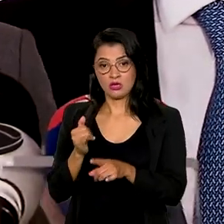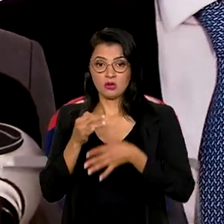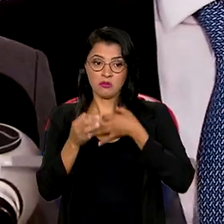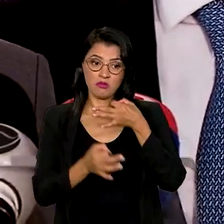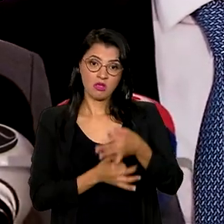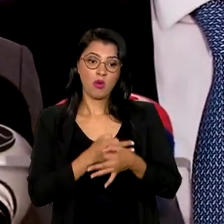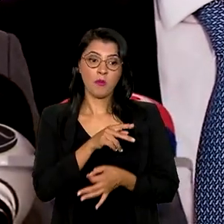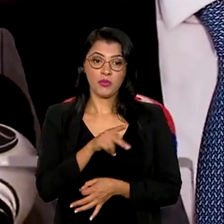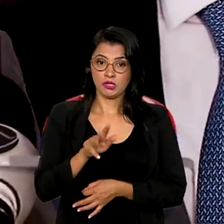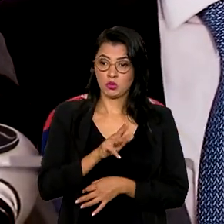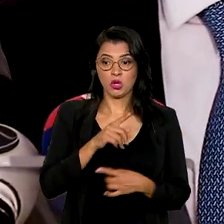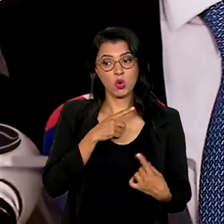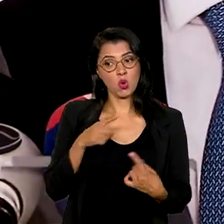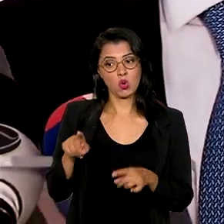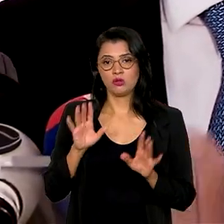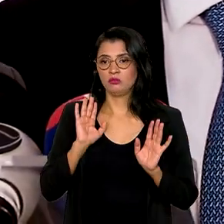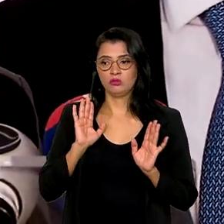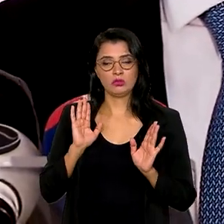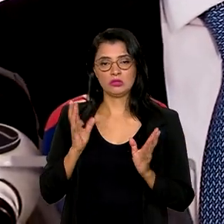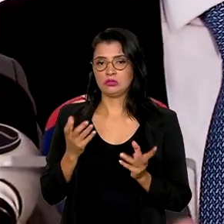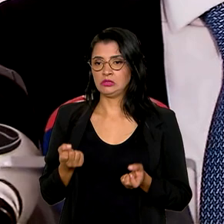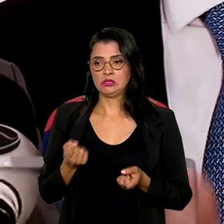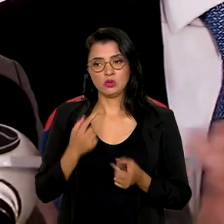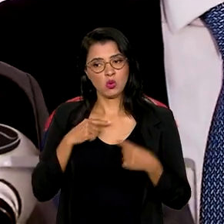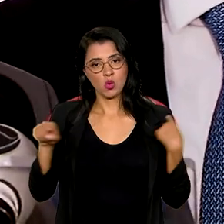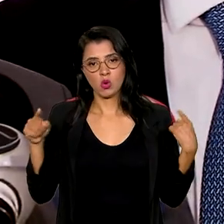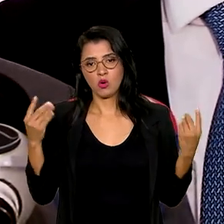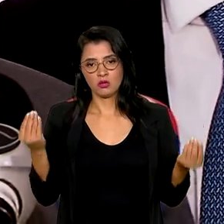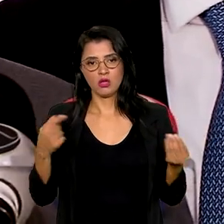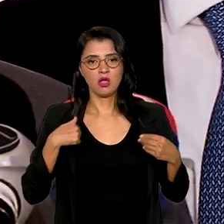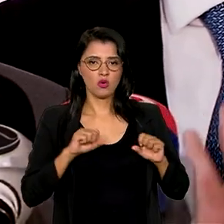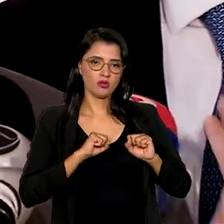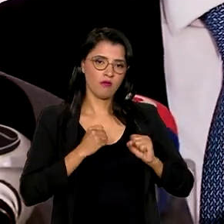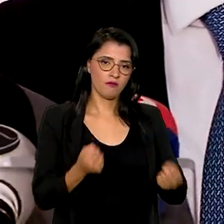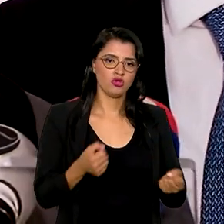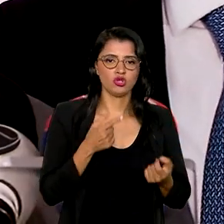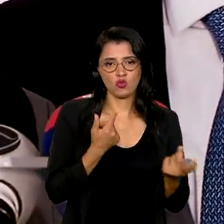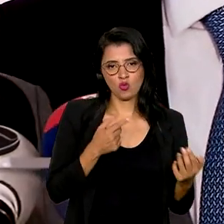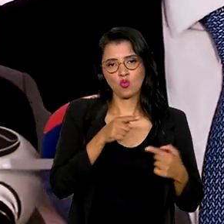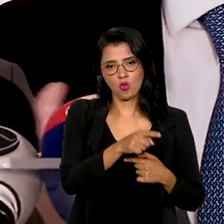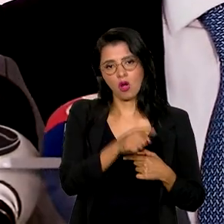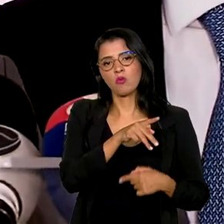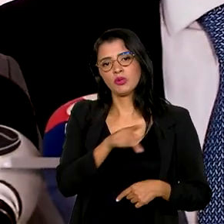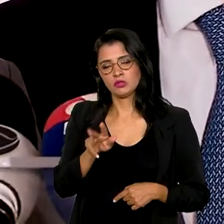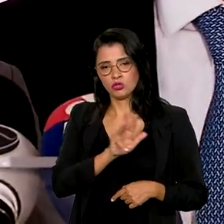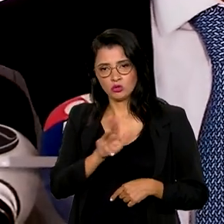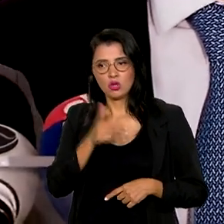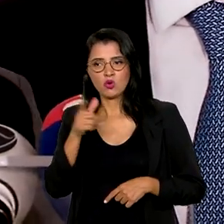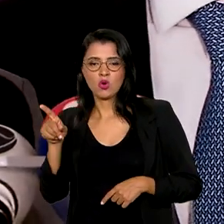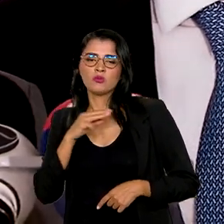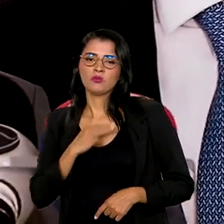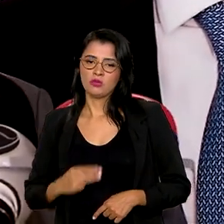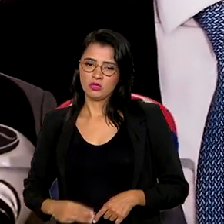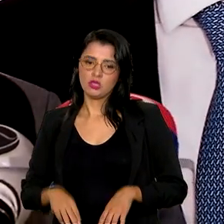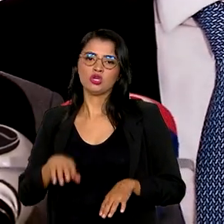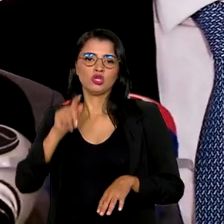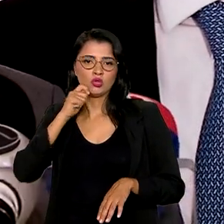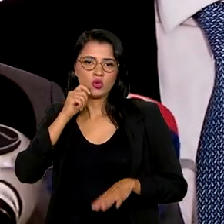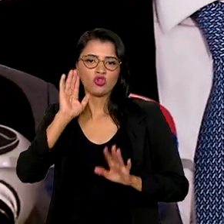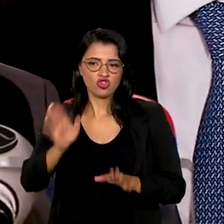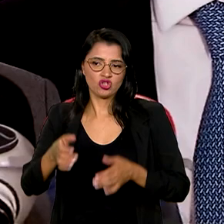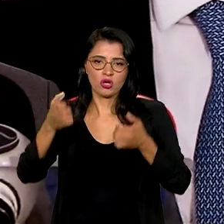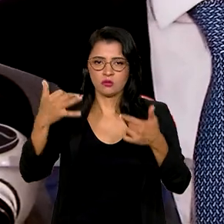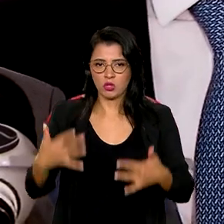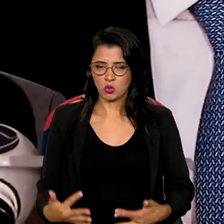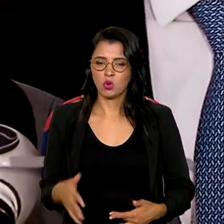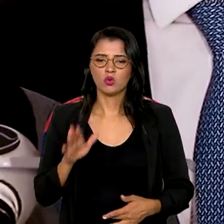sempre foi contrário e eu naturalmente defendia a posição do presidente Lula o ministro Silvio Jadson se manifestou sobre isso já falou sobre isso